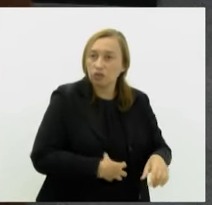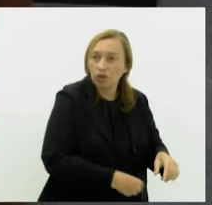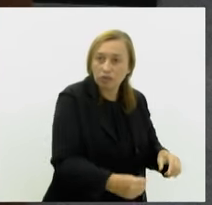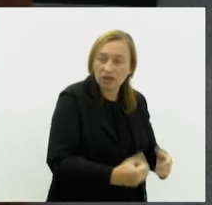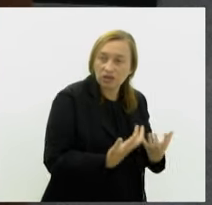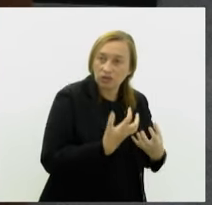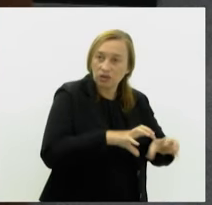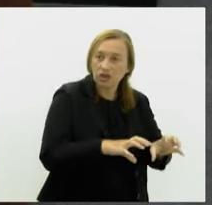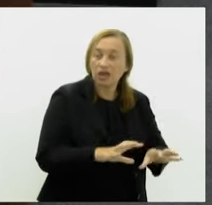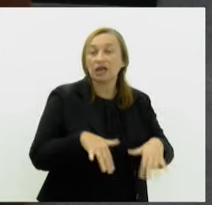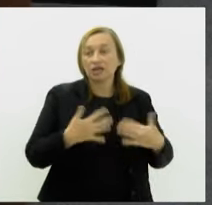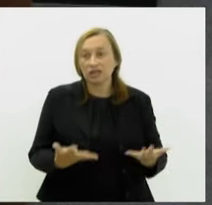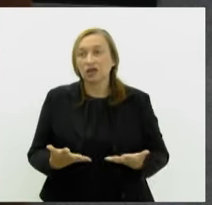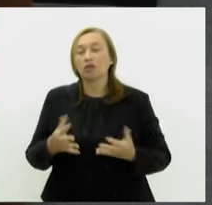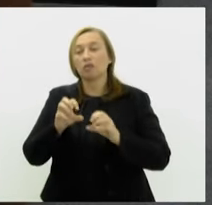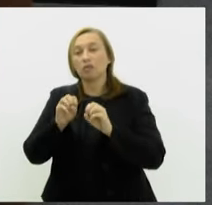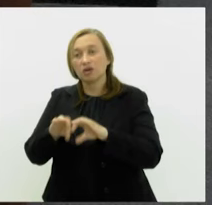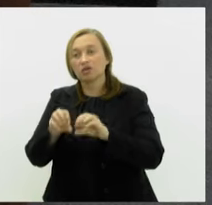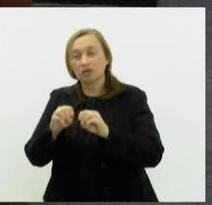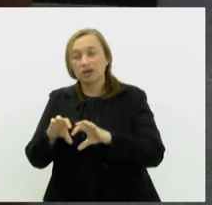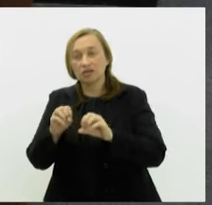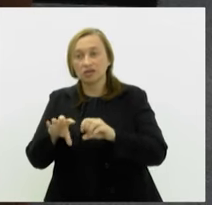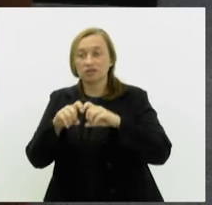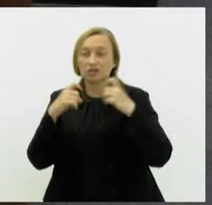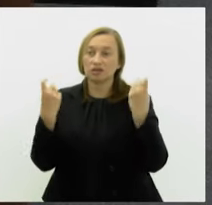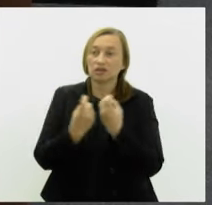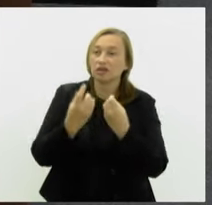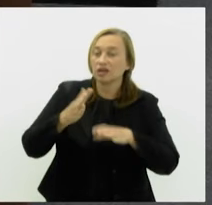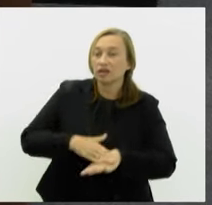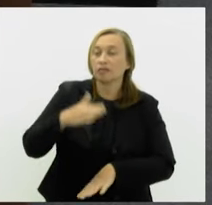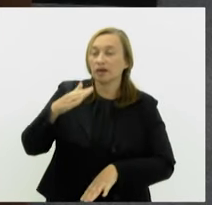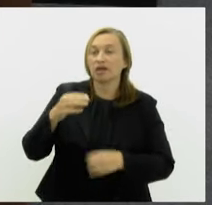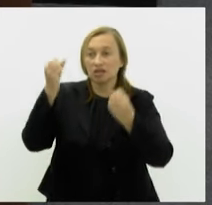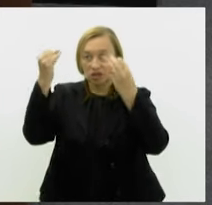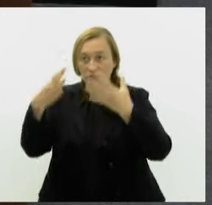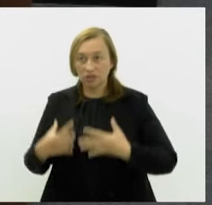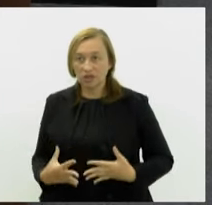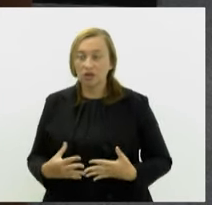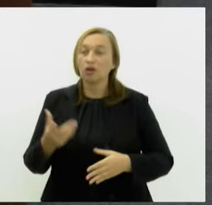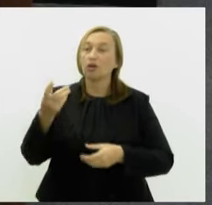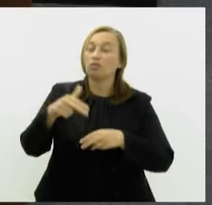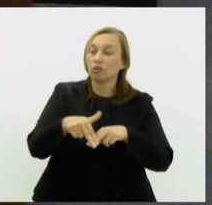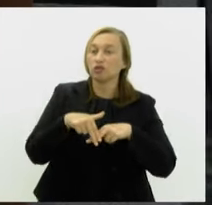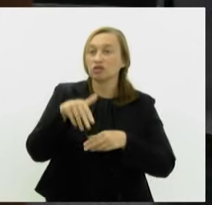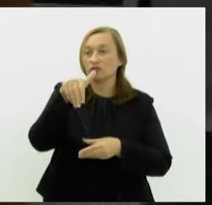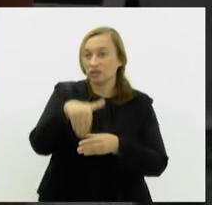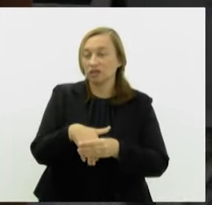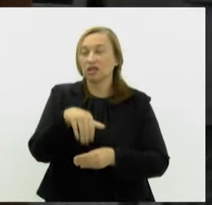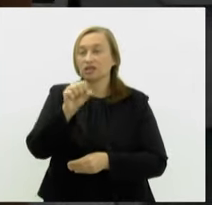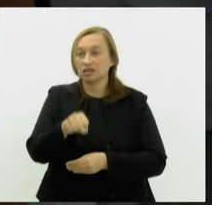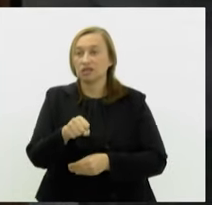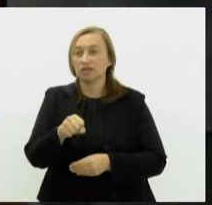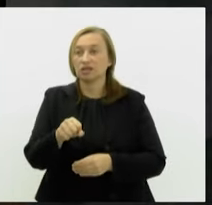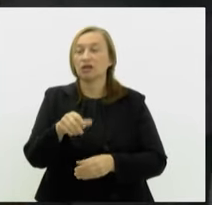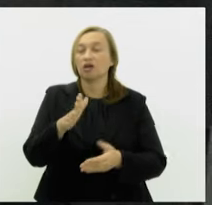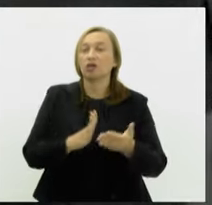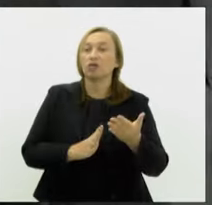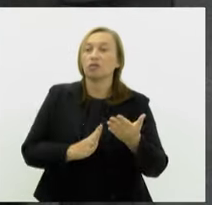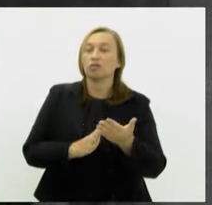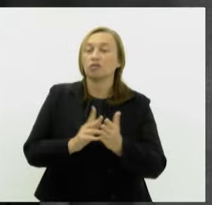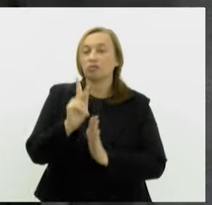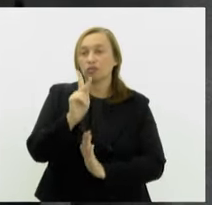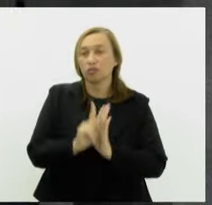então fazer mais educação sexual e mais campanhas de esclarecimento. Por isso que eu votei favorável ao projeto da